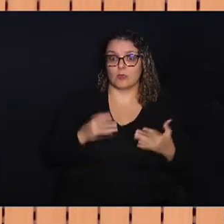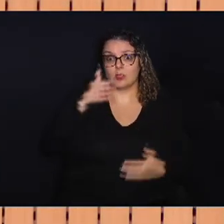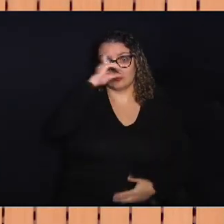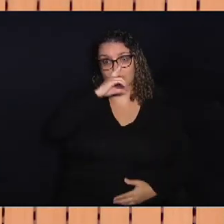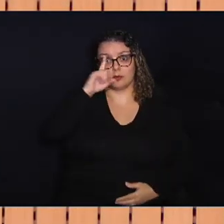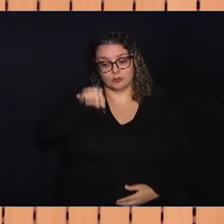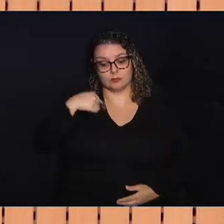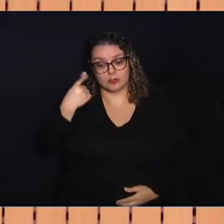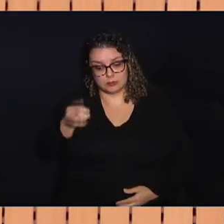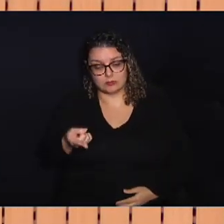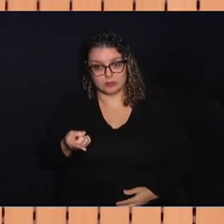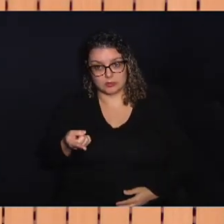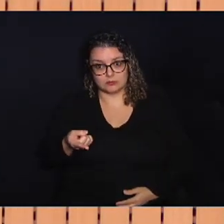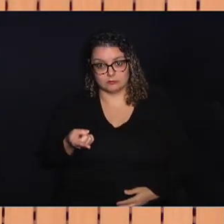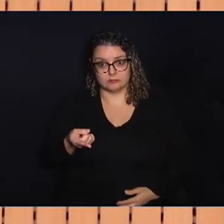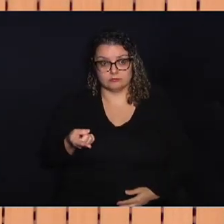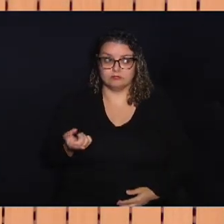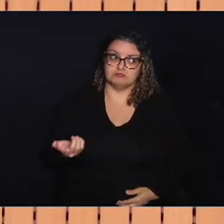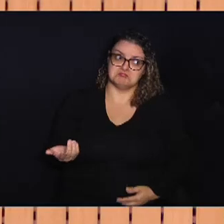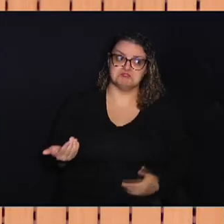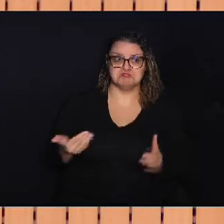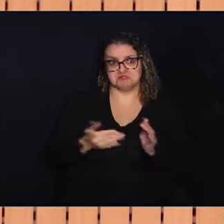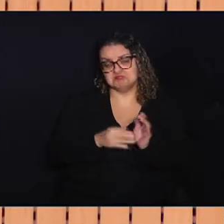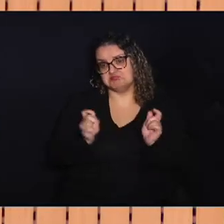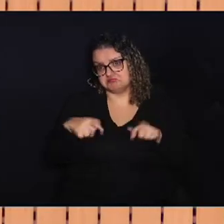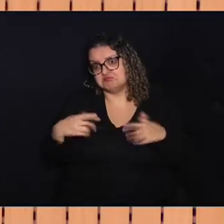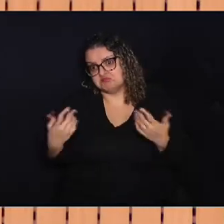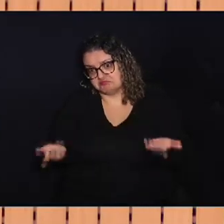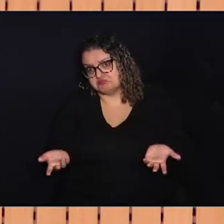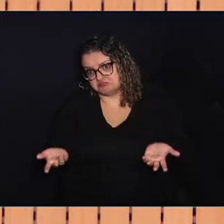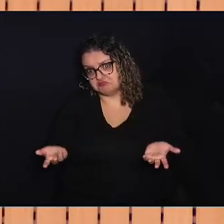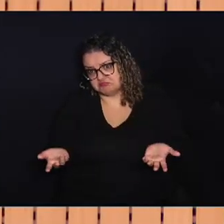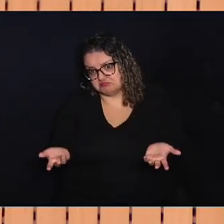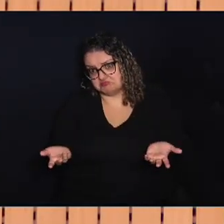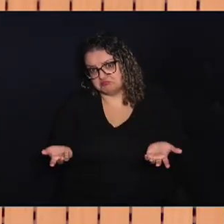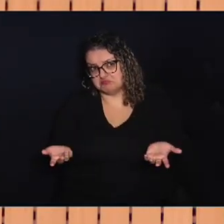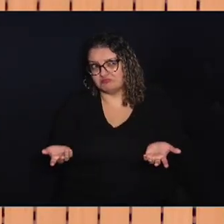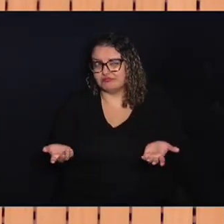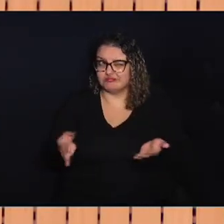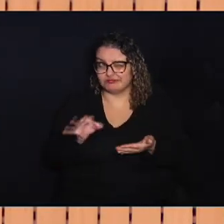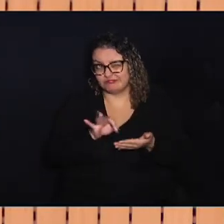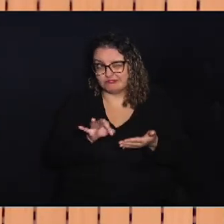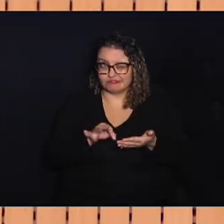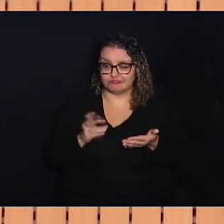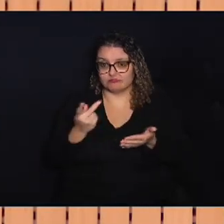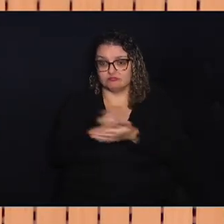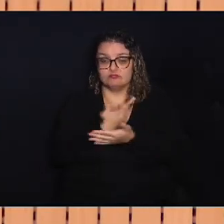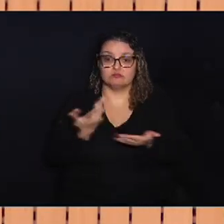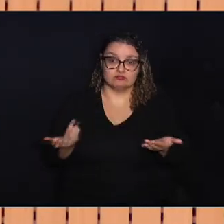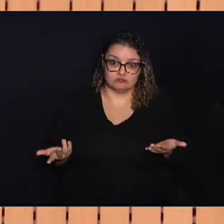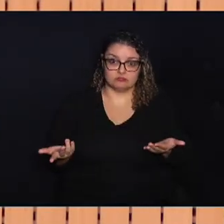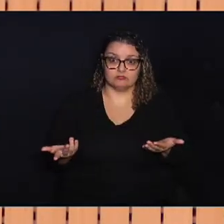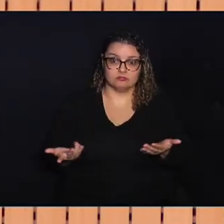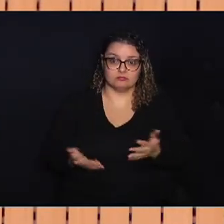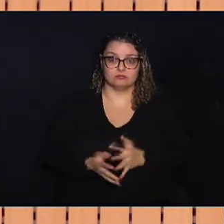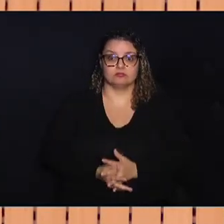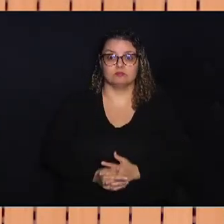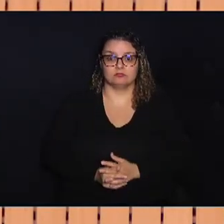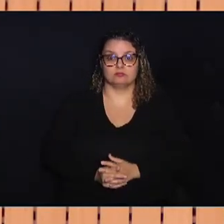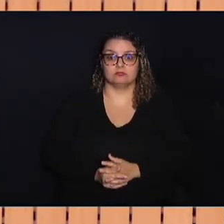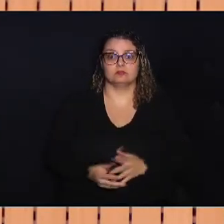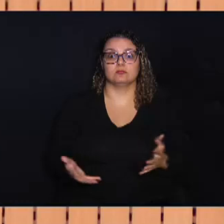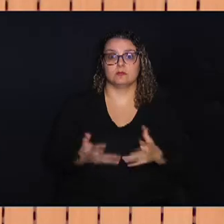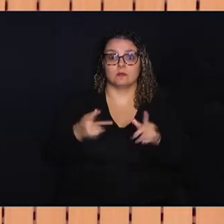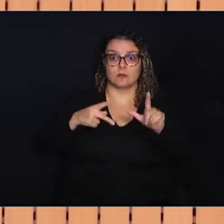vem, né? Até é possível, vamos dizer assim, consertar um pouco esse erro e promover o